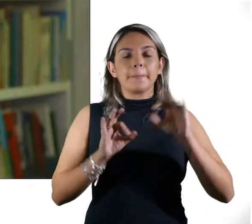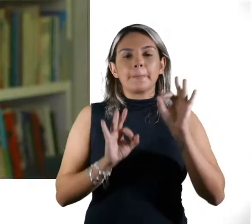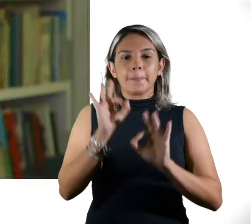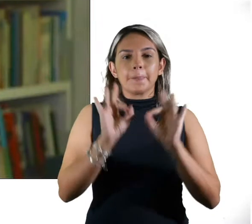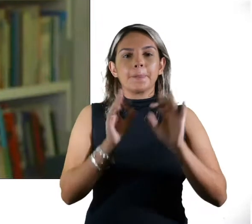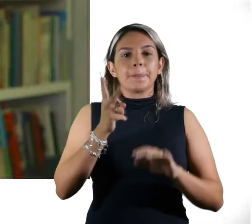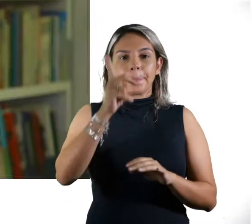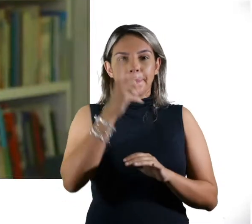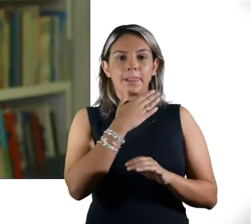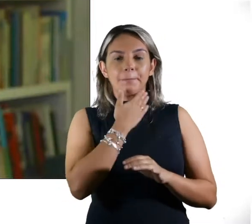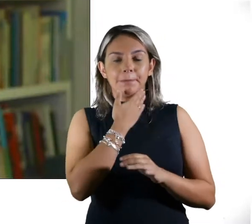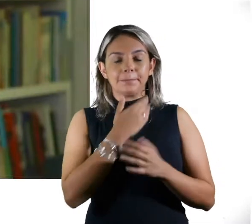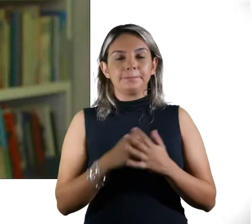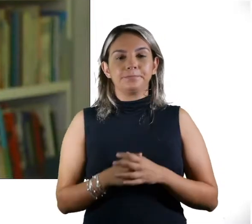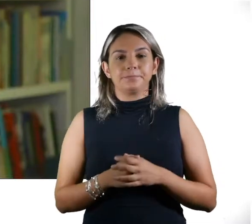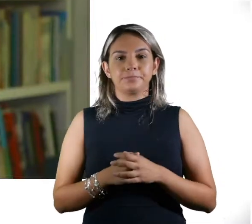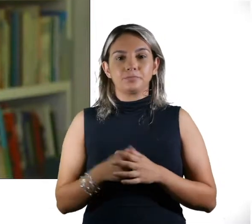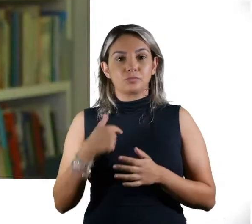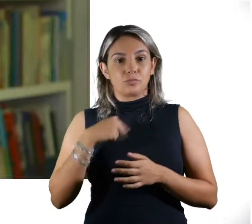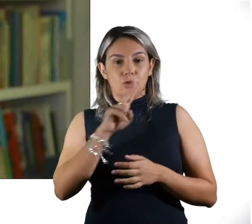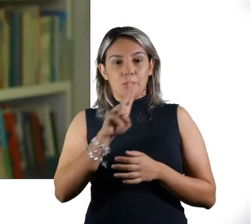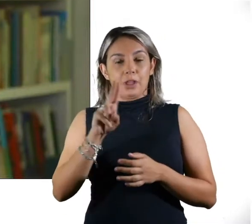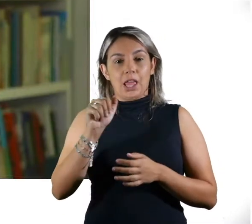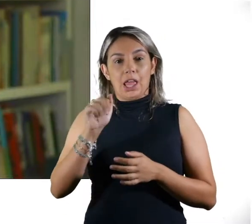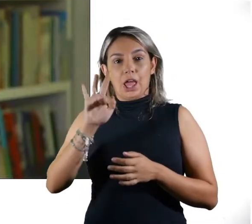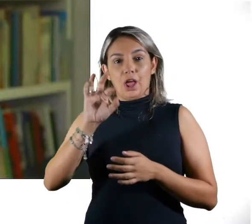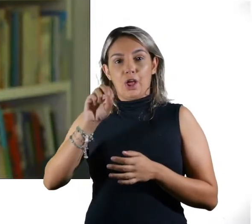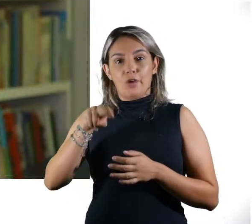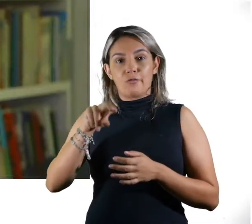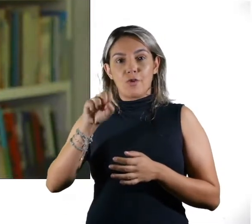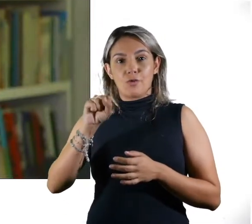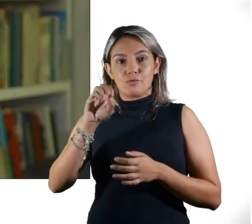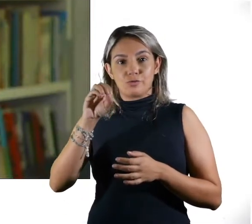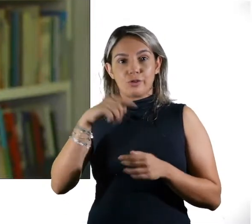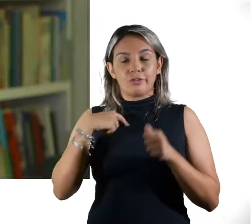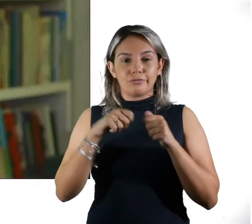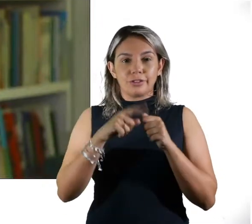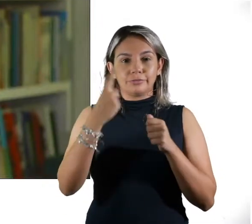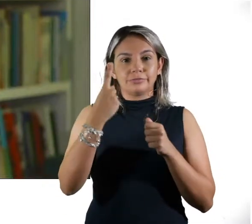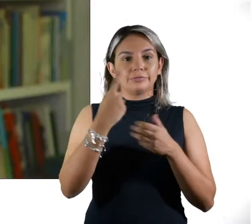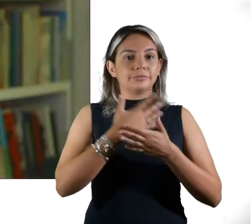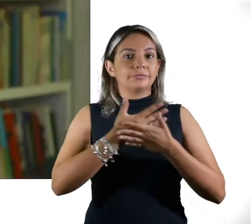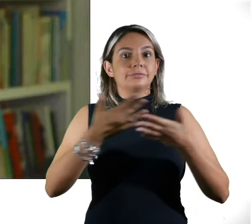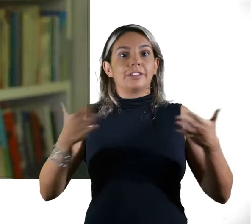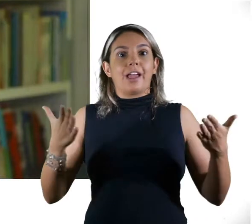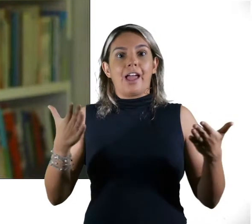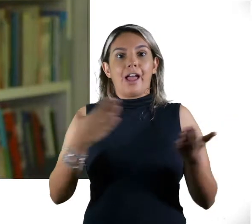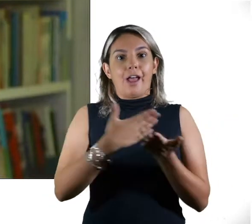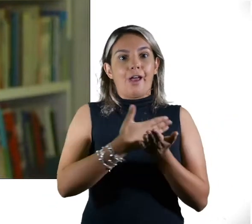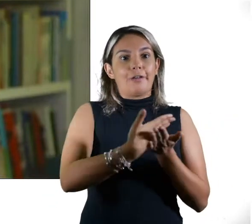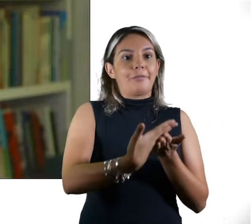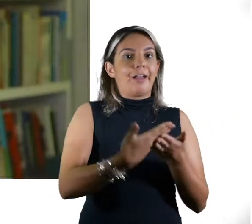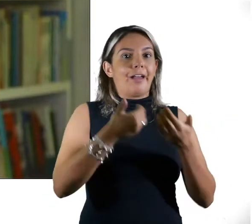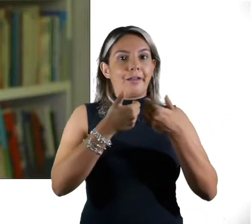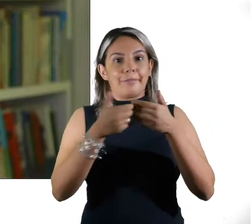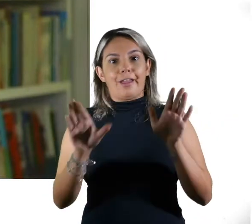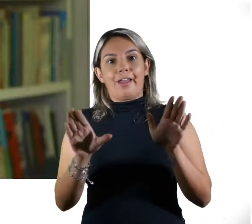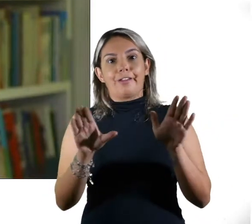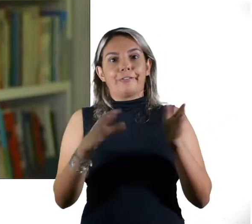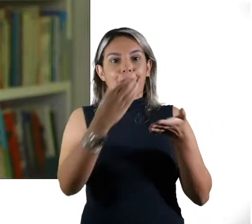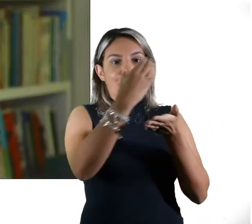Ao fundo, há diversas estantes repletas de Eu livros. faço uma imensa abertura com